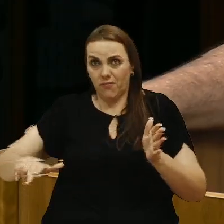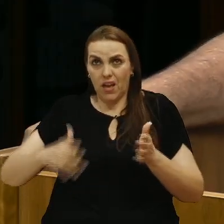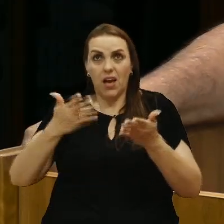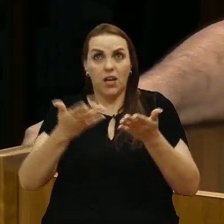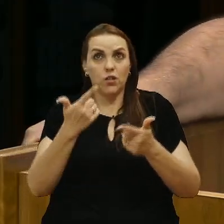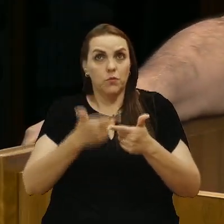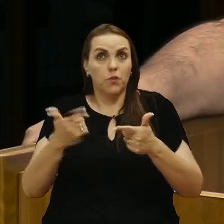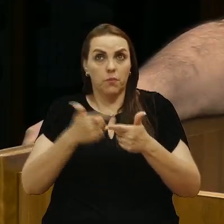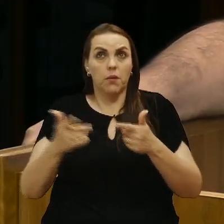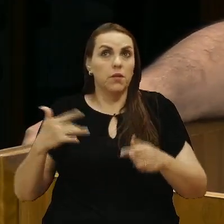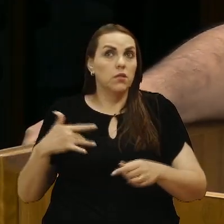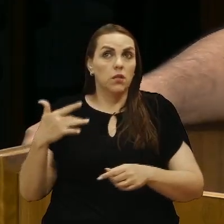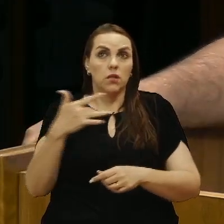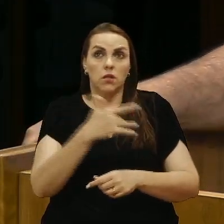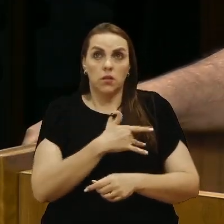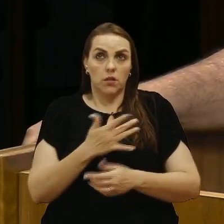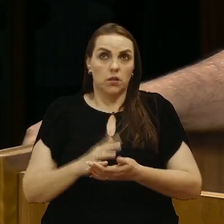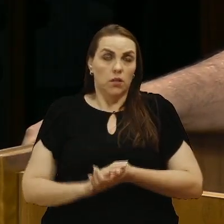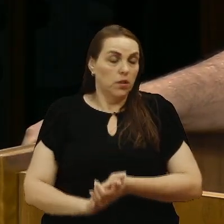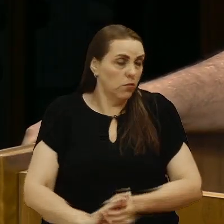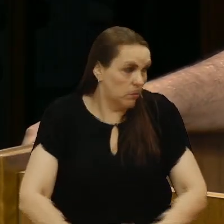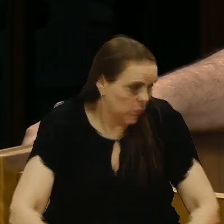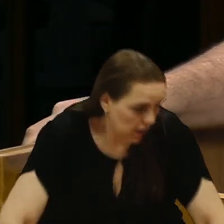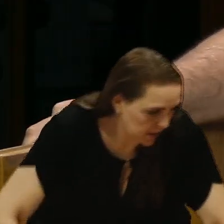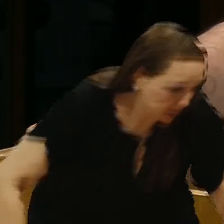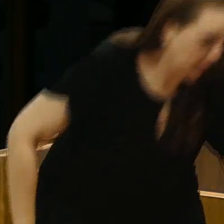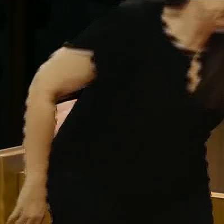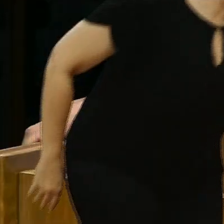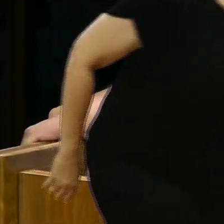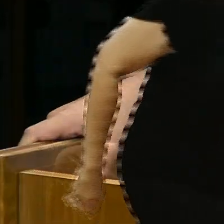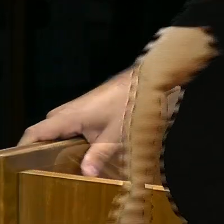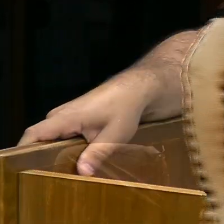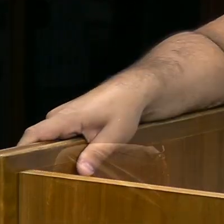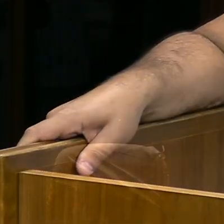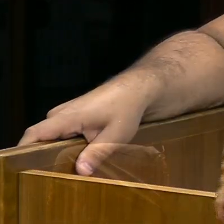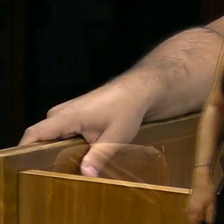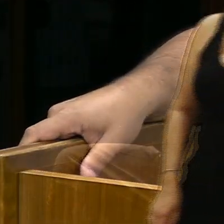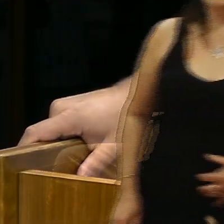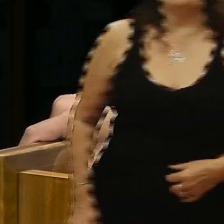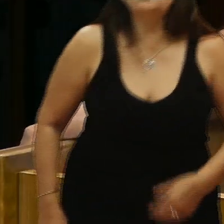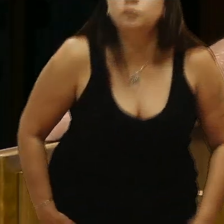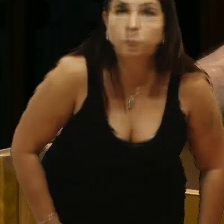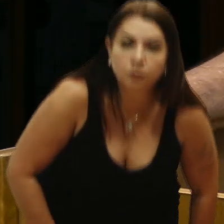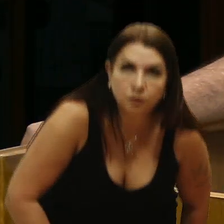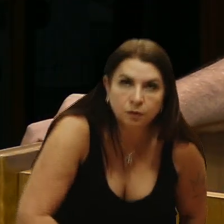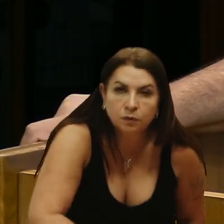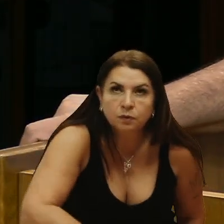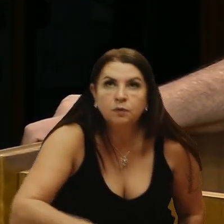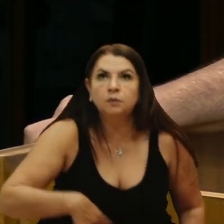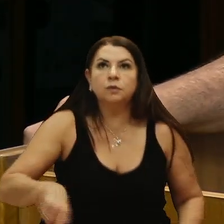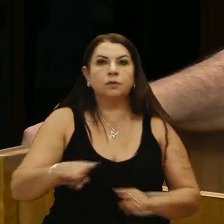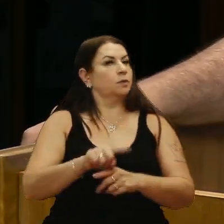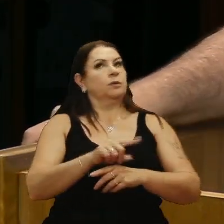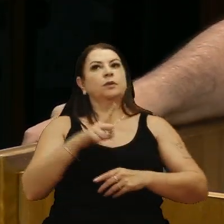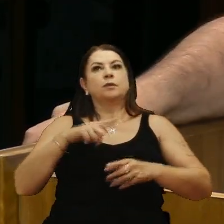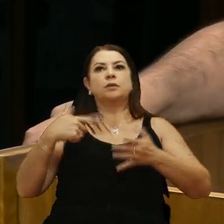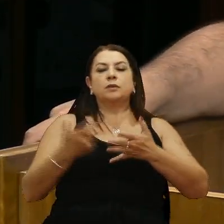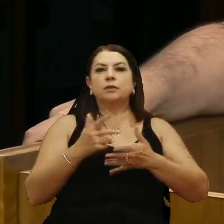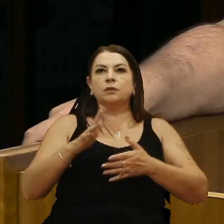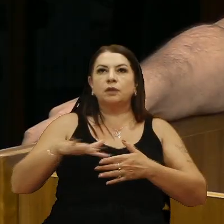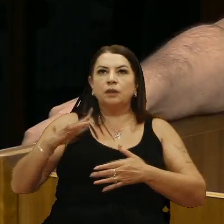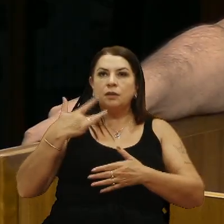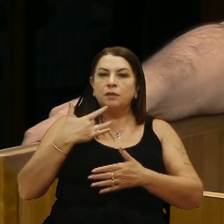problemas na saúde. Inúmeros. Leitos, equipamentos necessários. Estou falando da